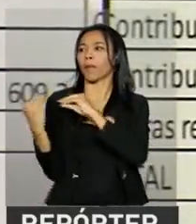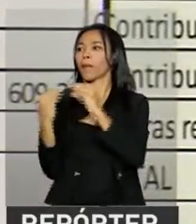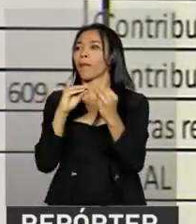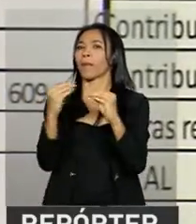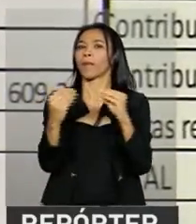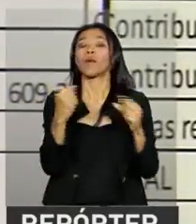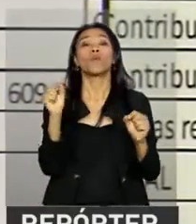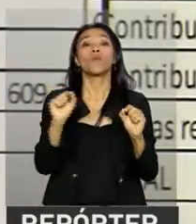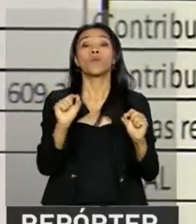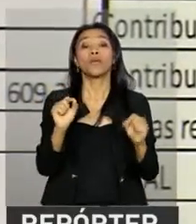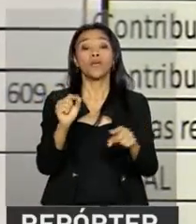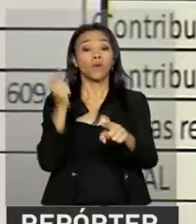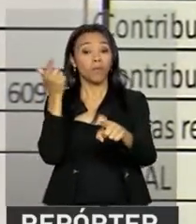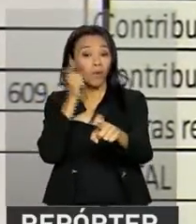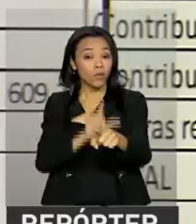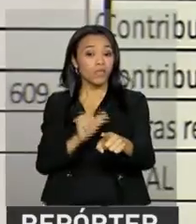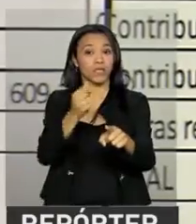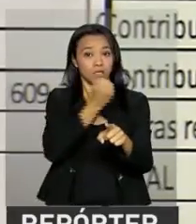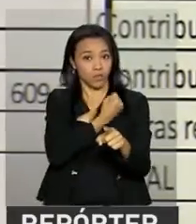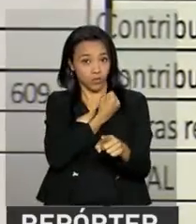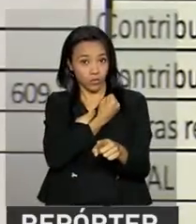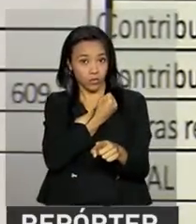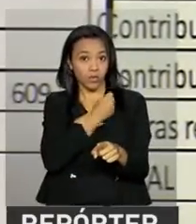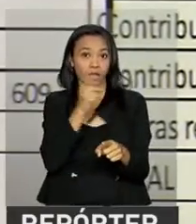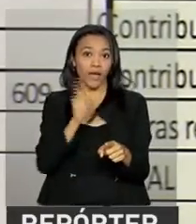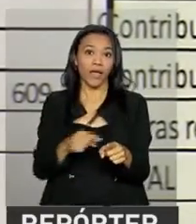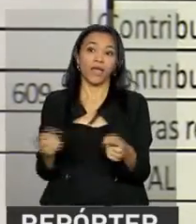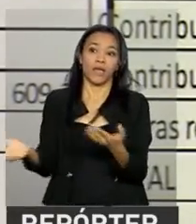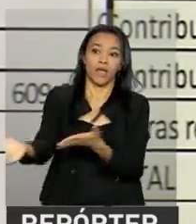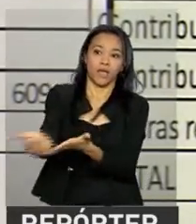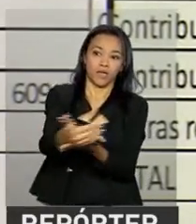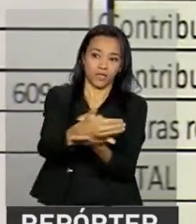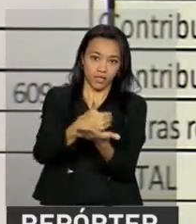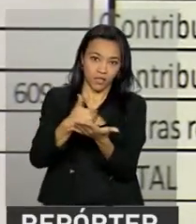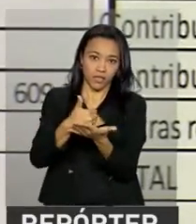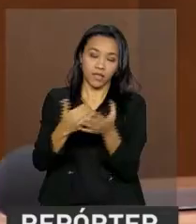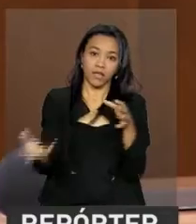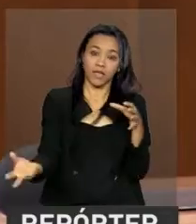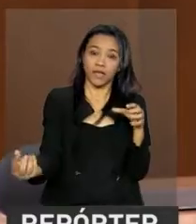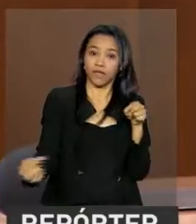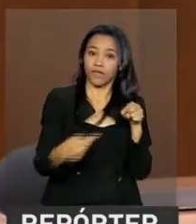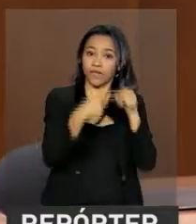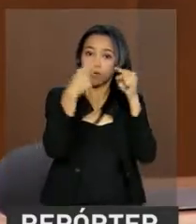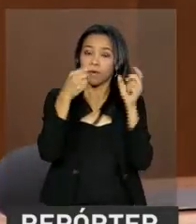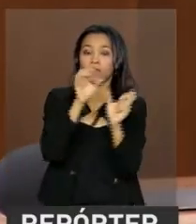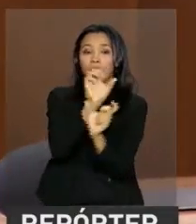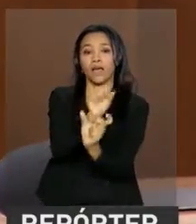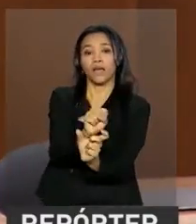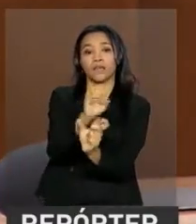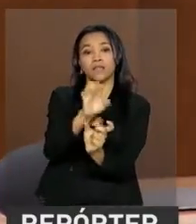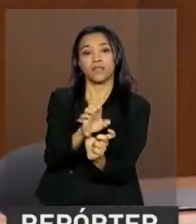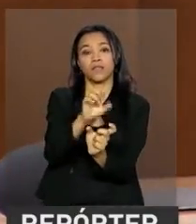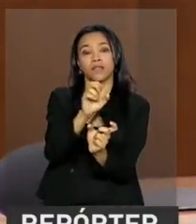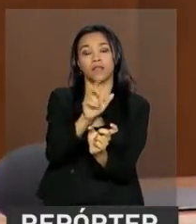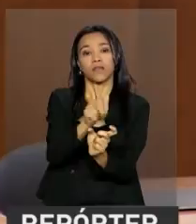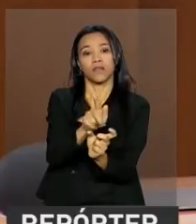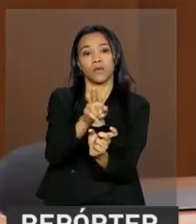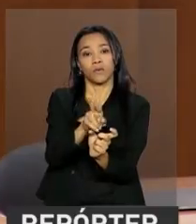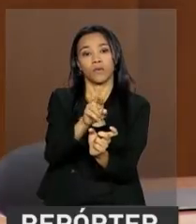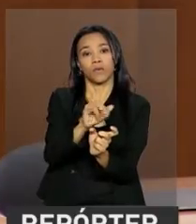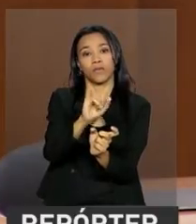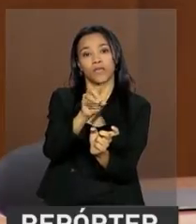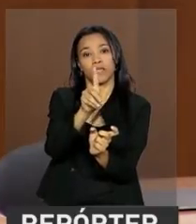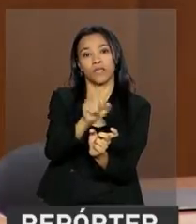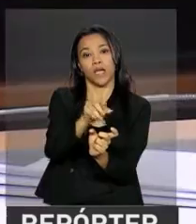faz para chegar a esse número é considerar todas as receitas vinculadas à Seguridade Social para cobrir as